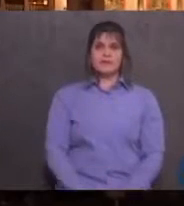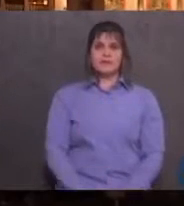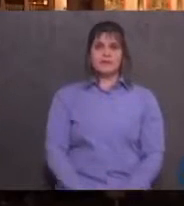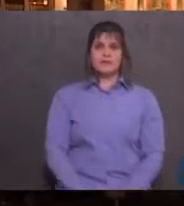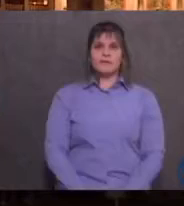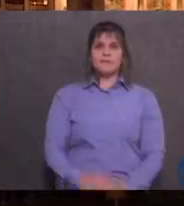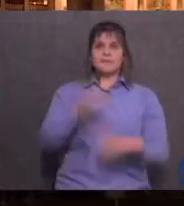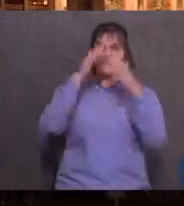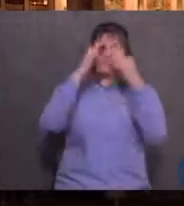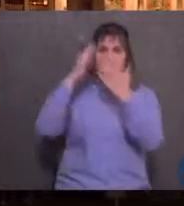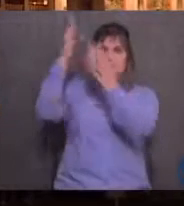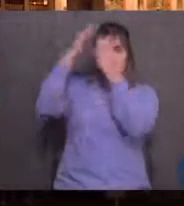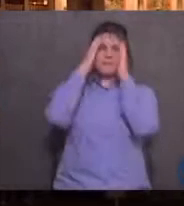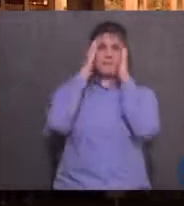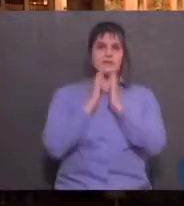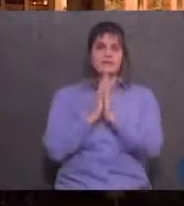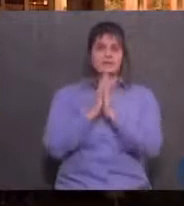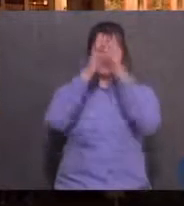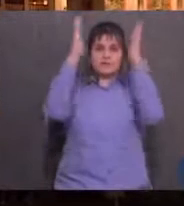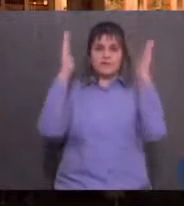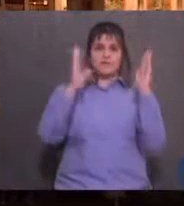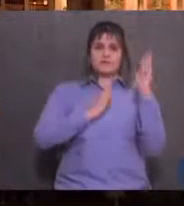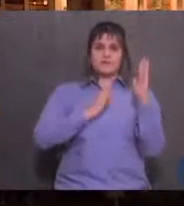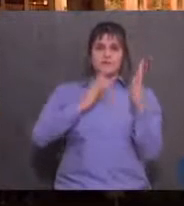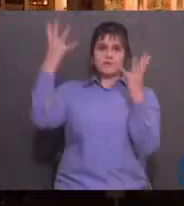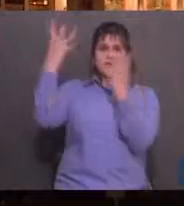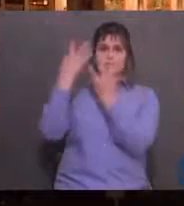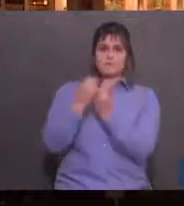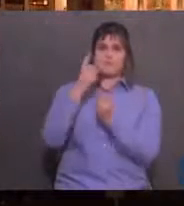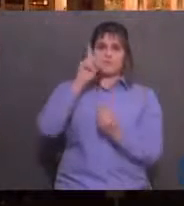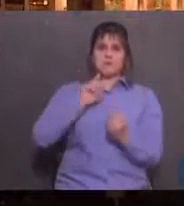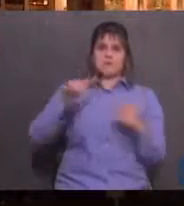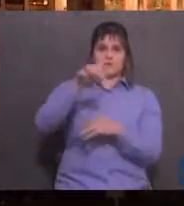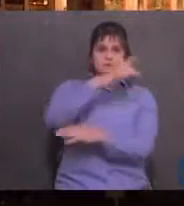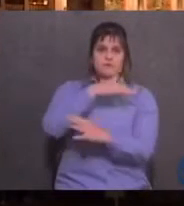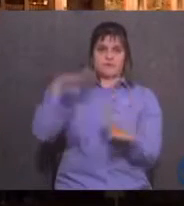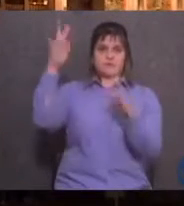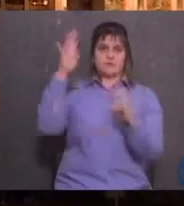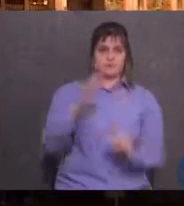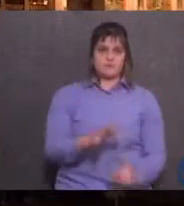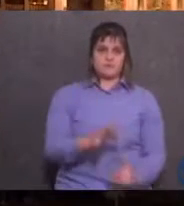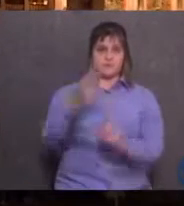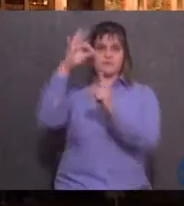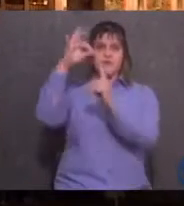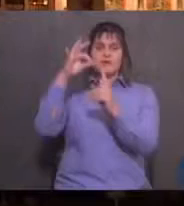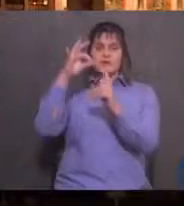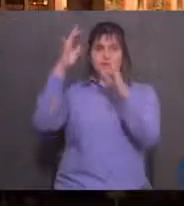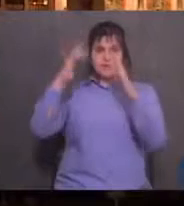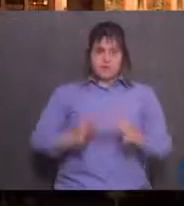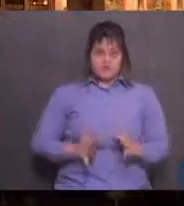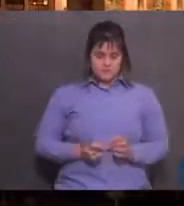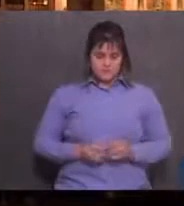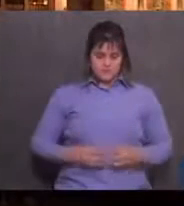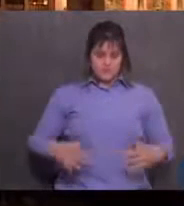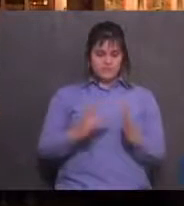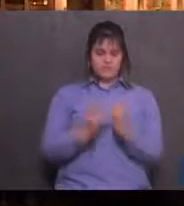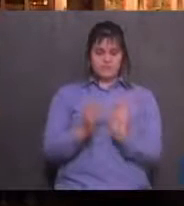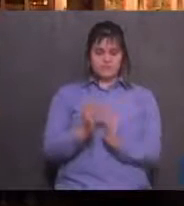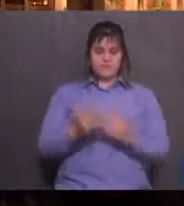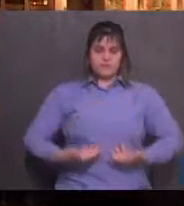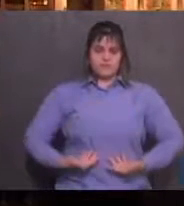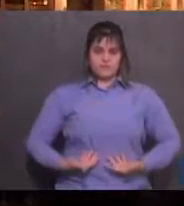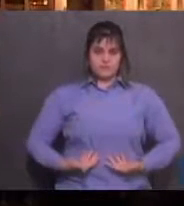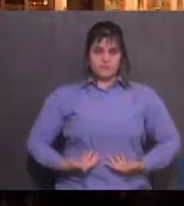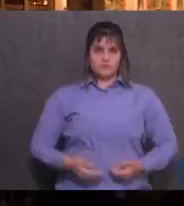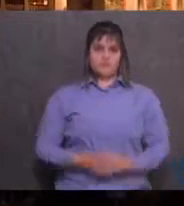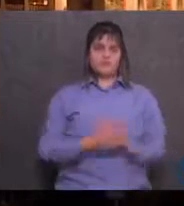Ave Maria, cheia de graça, o Senhor é convosco. Bendita sois vós entre as mulheres, e bendito é o fruto do vosso